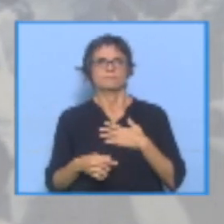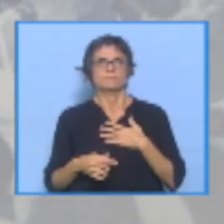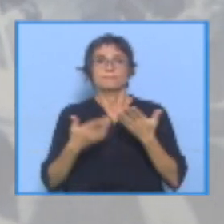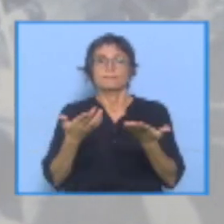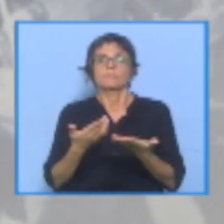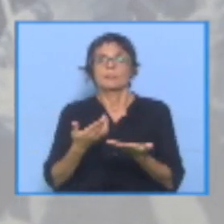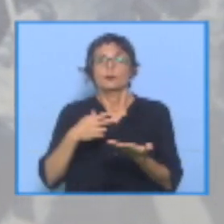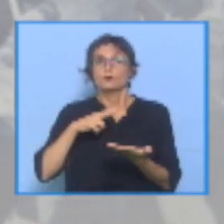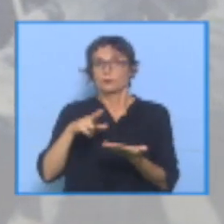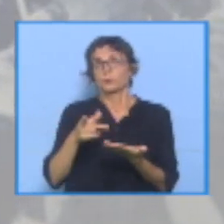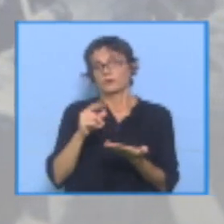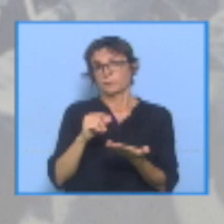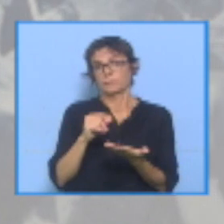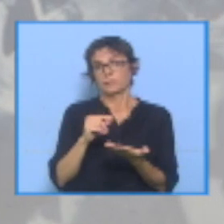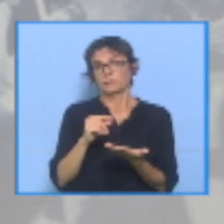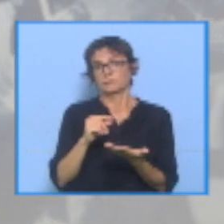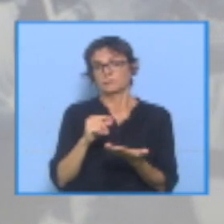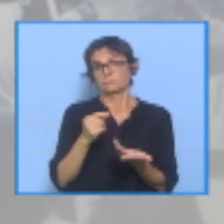um país de imigrantes, não é?